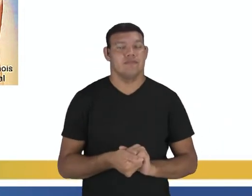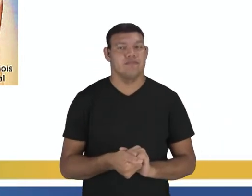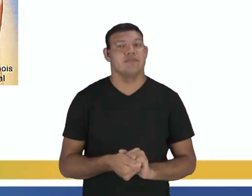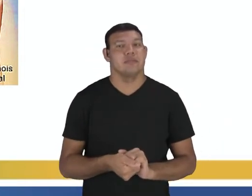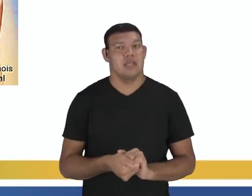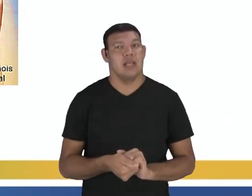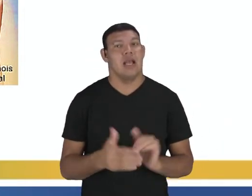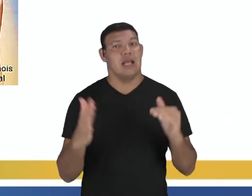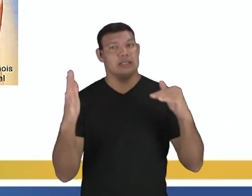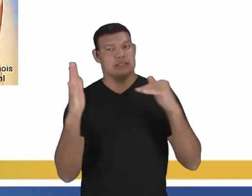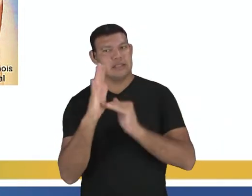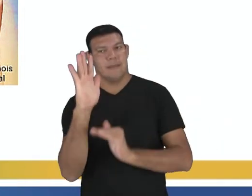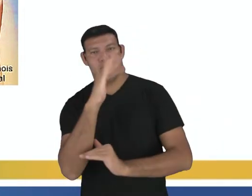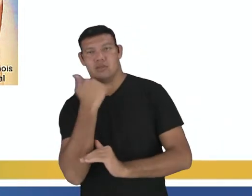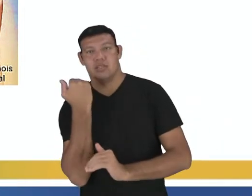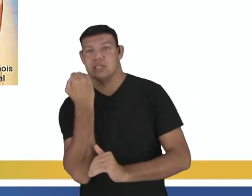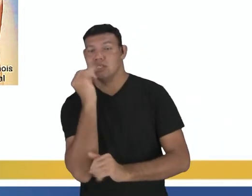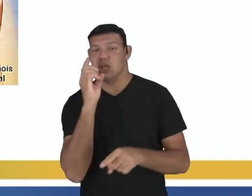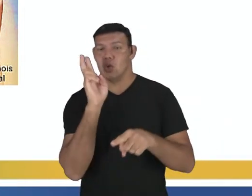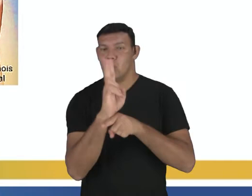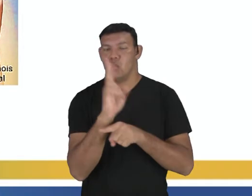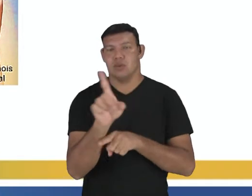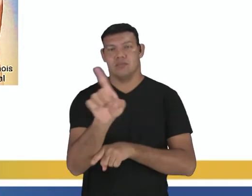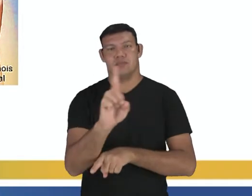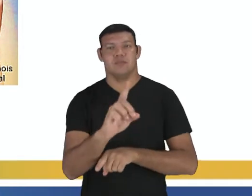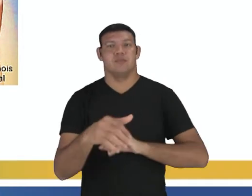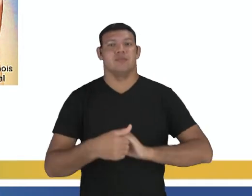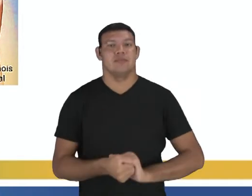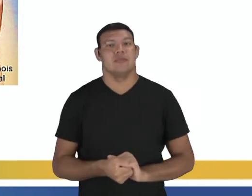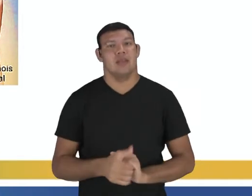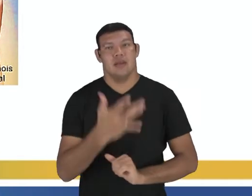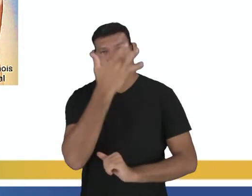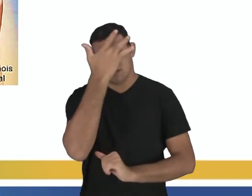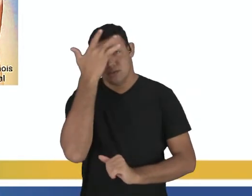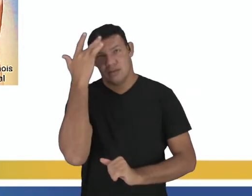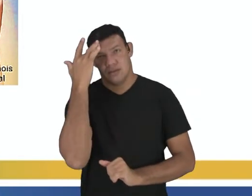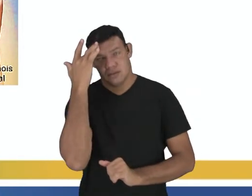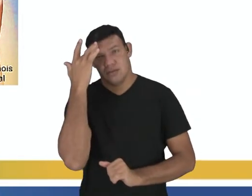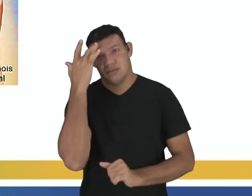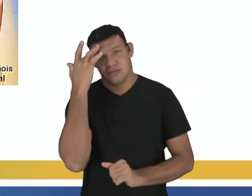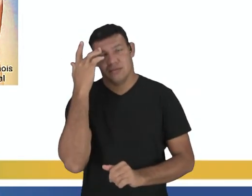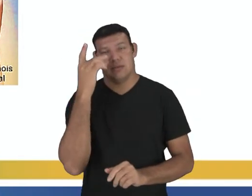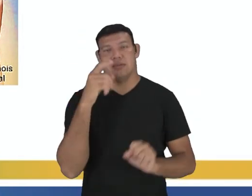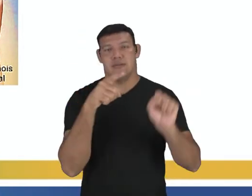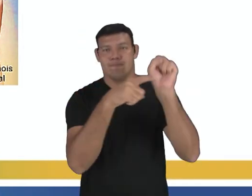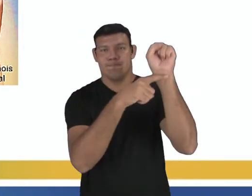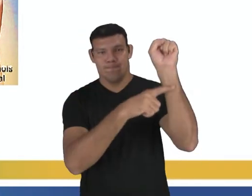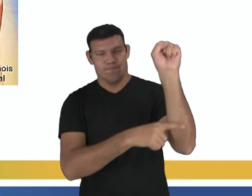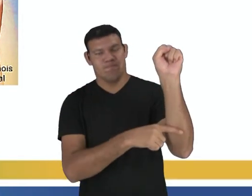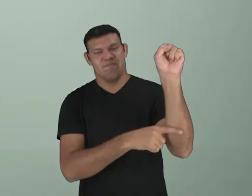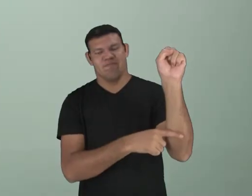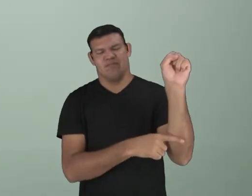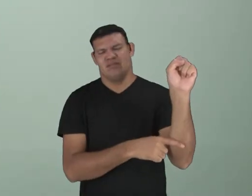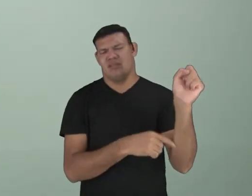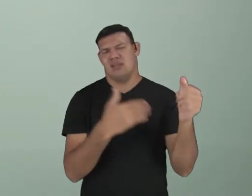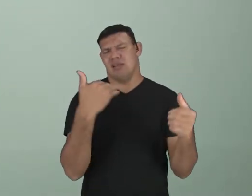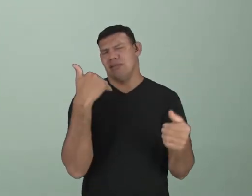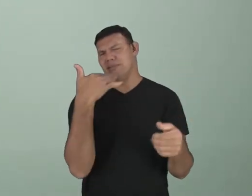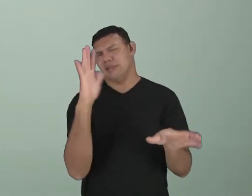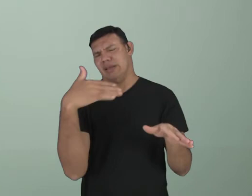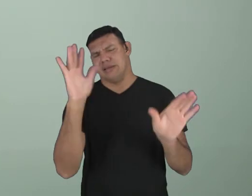contaminadas. Pode ser fatal se não tratado corretamente, tá? Então, as pessoas costumam levar a sífilis um pouco